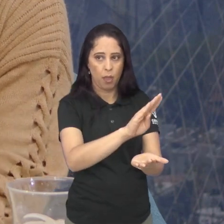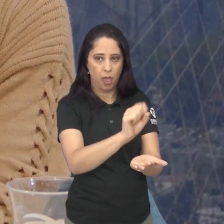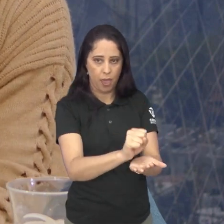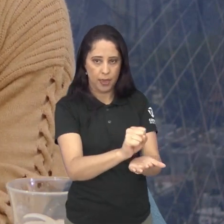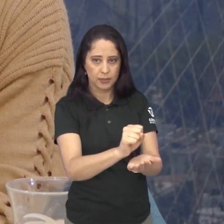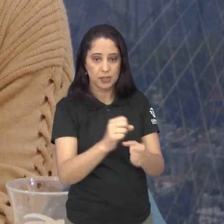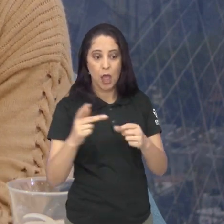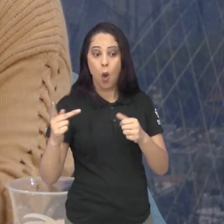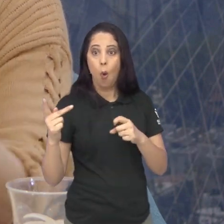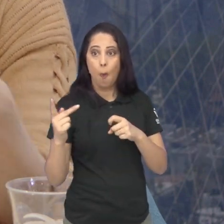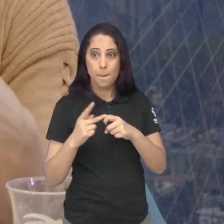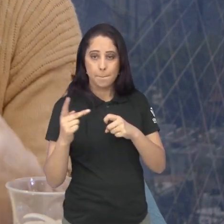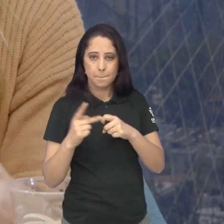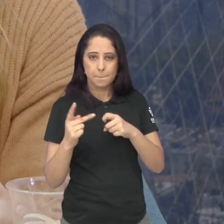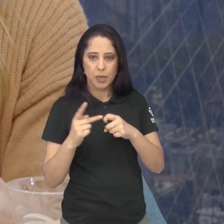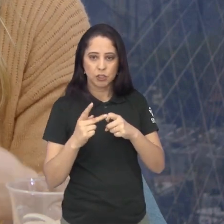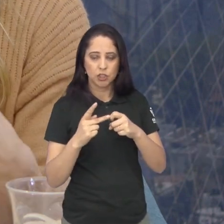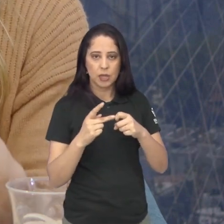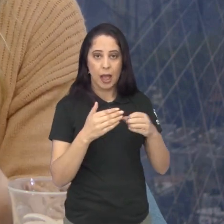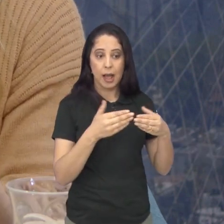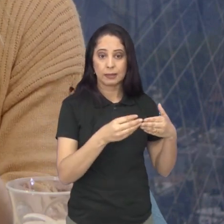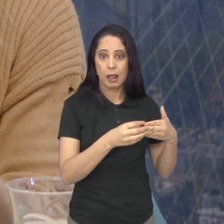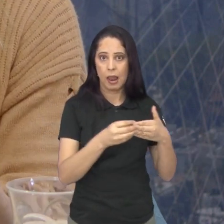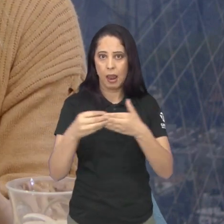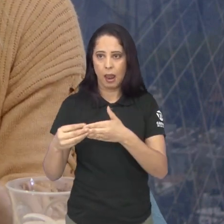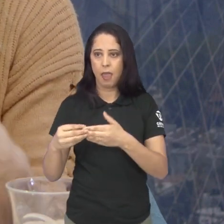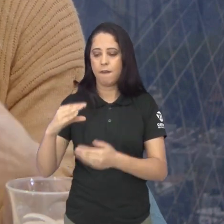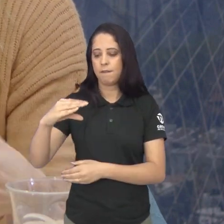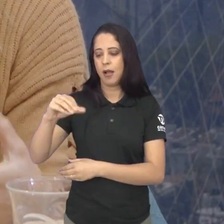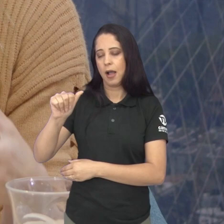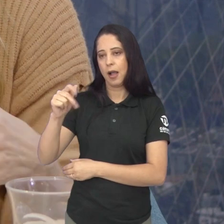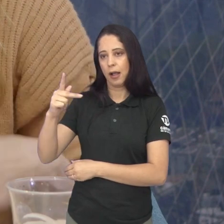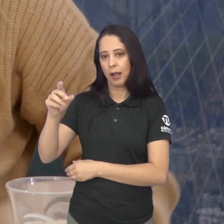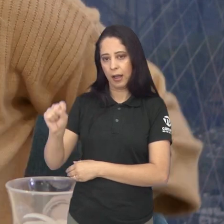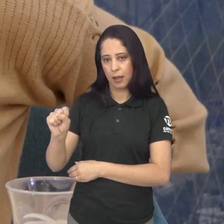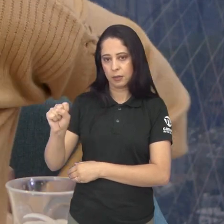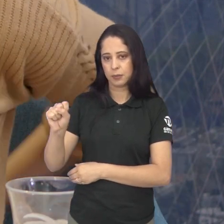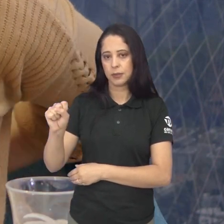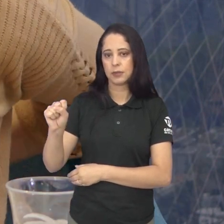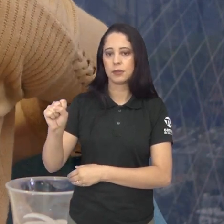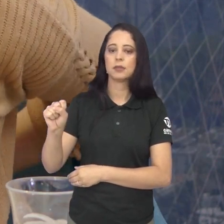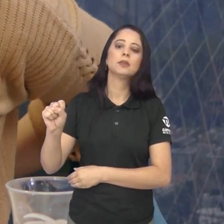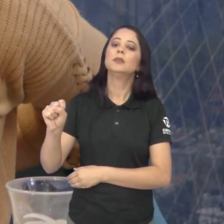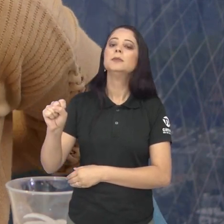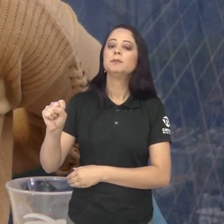o pediatra encaminhava para o CAPS infantil, que é o serviço